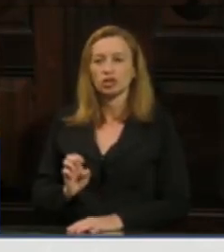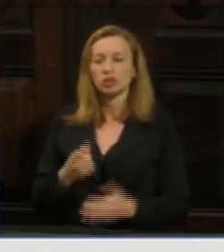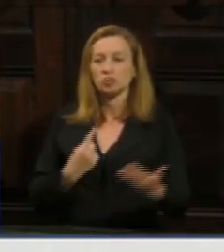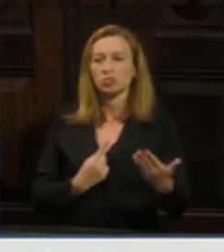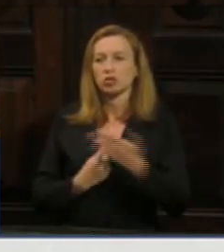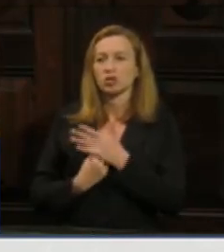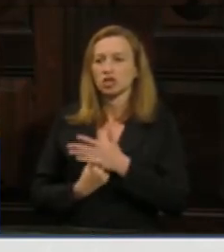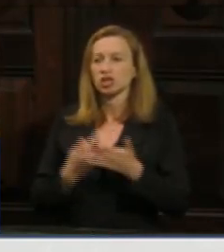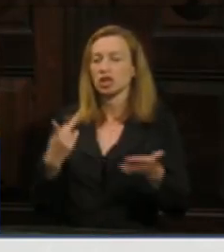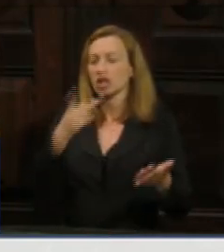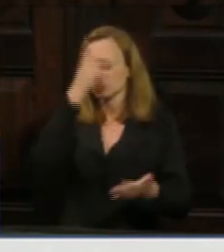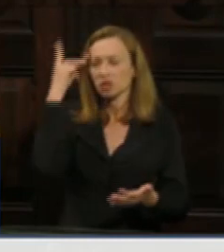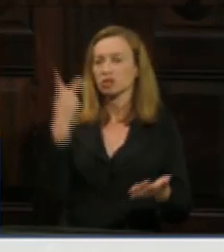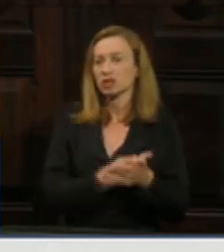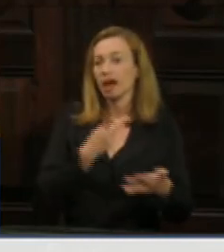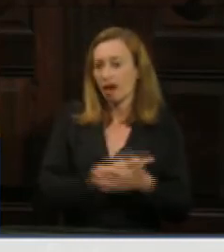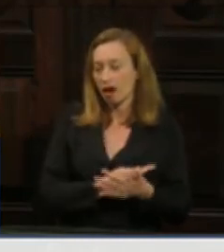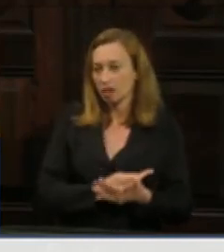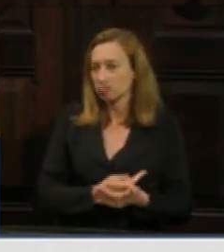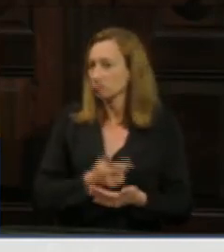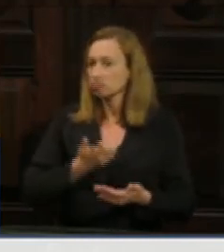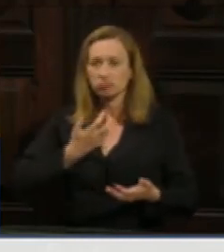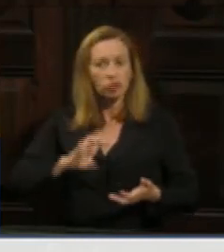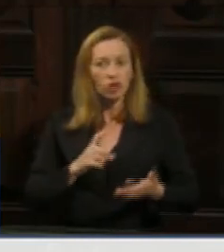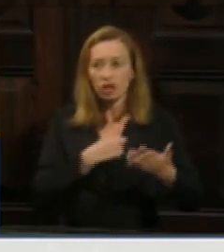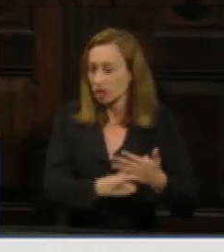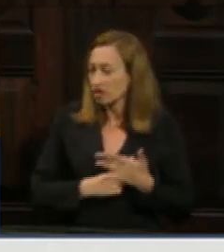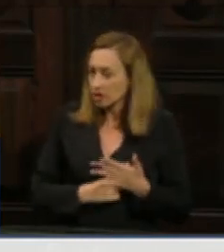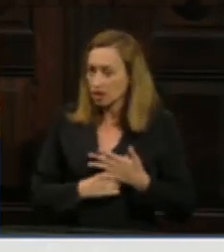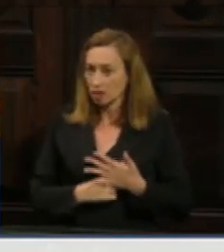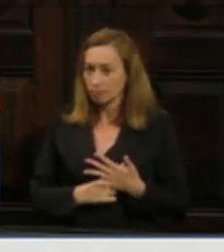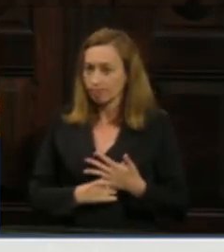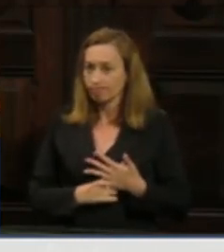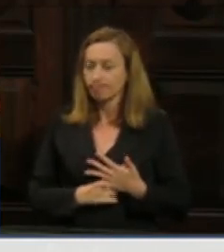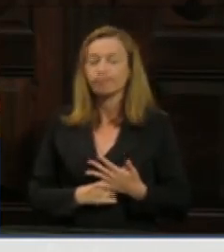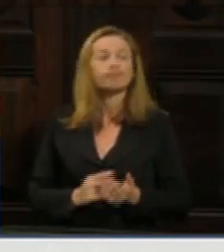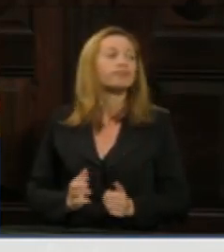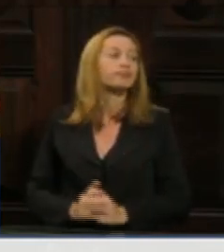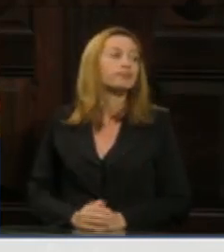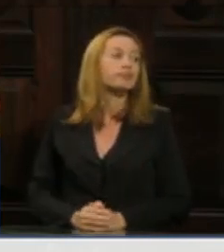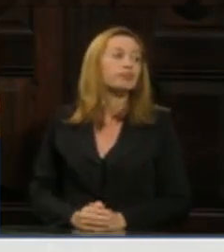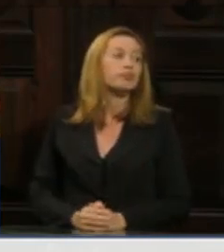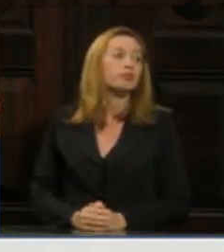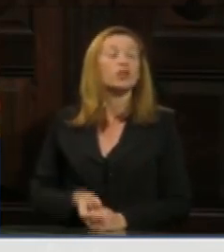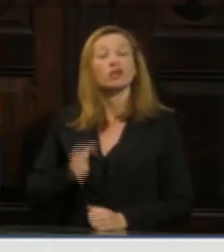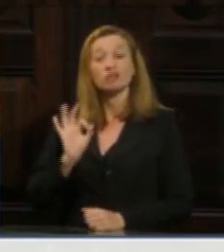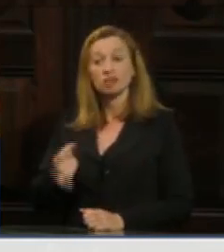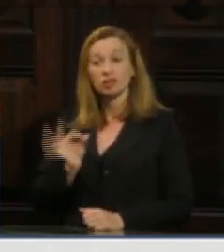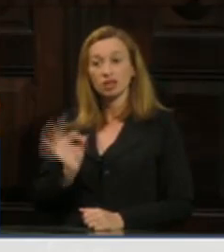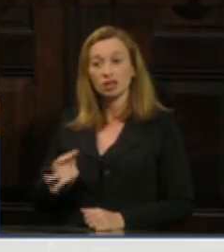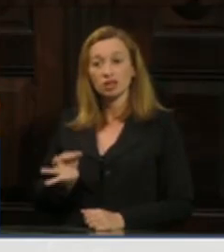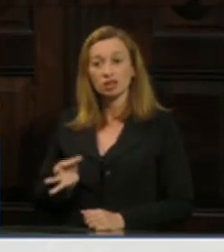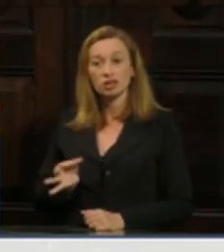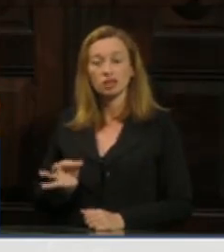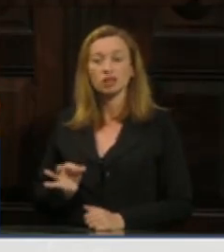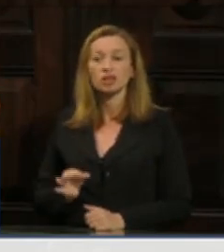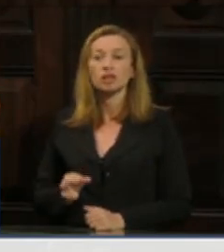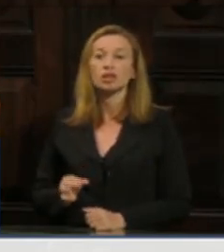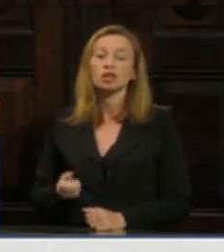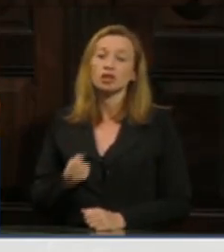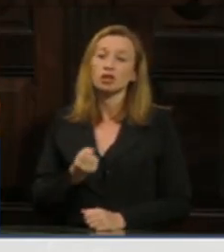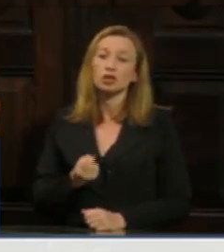Uma desconstrução que coloca a nossa